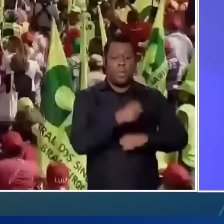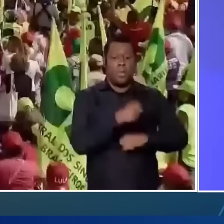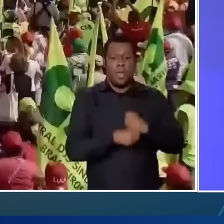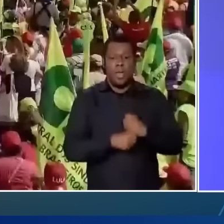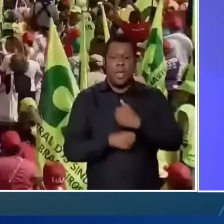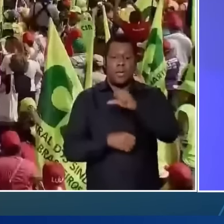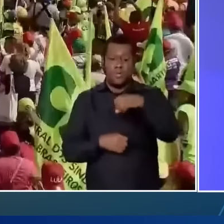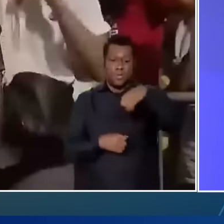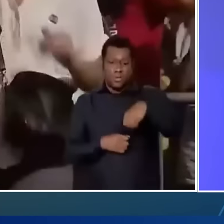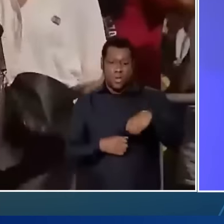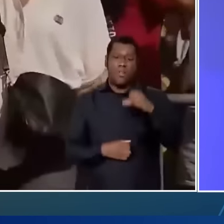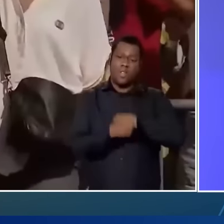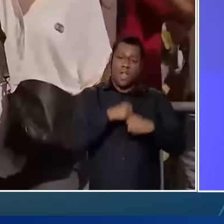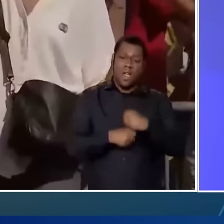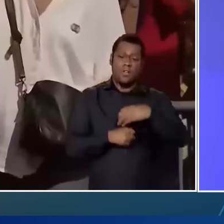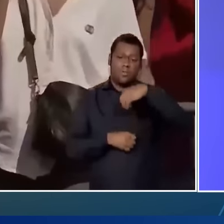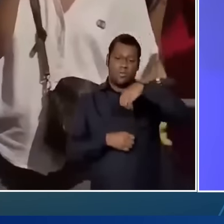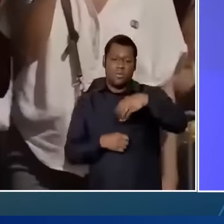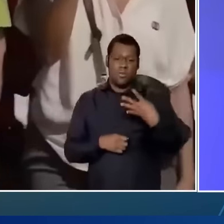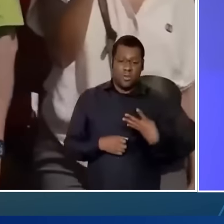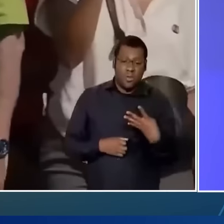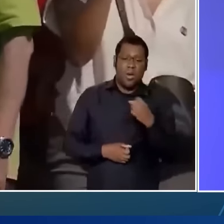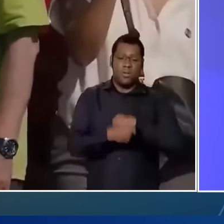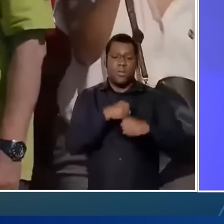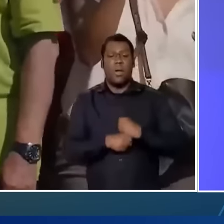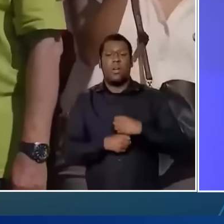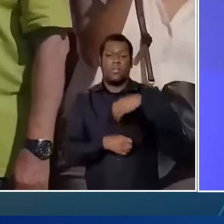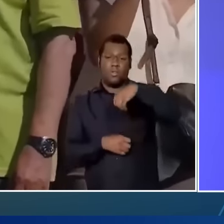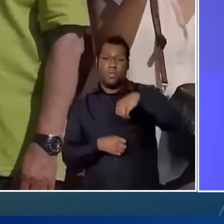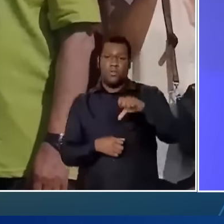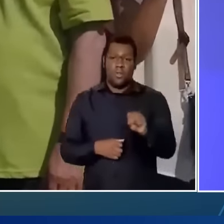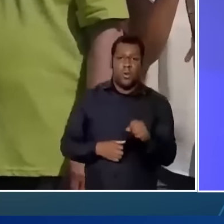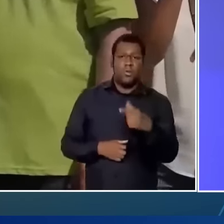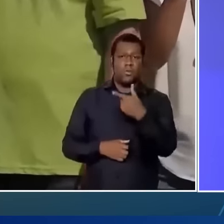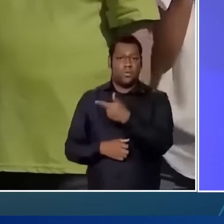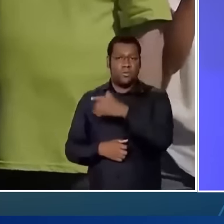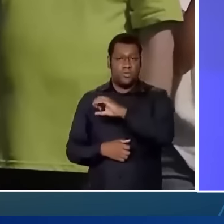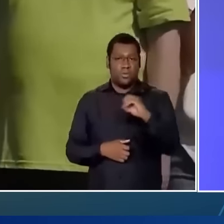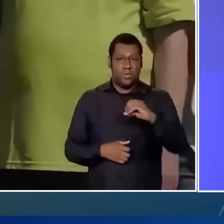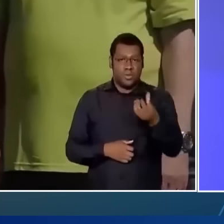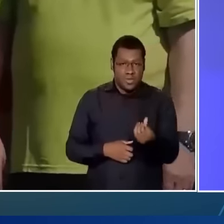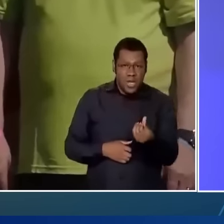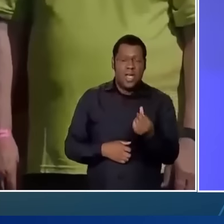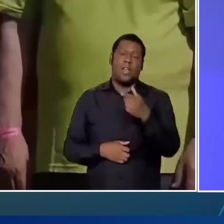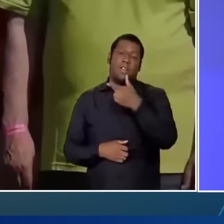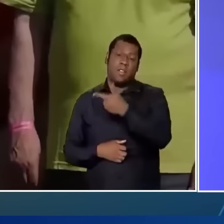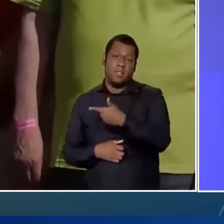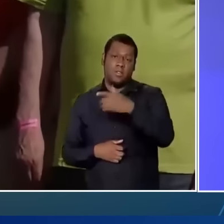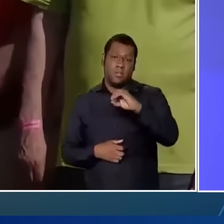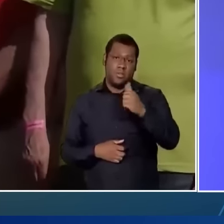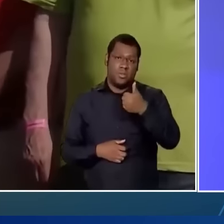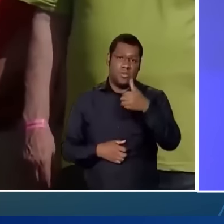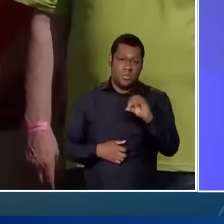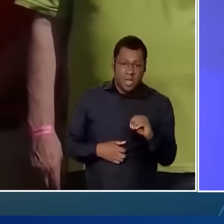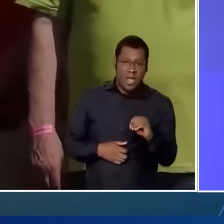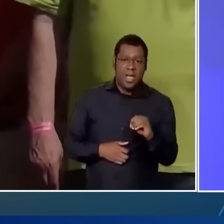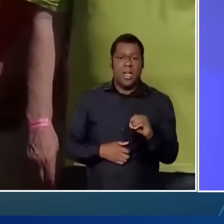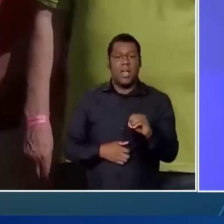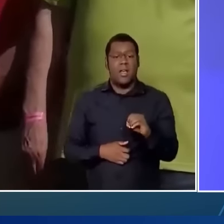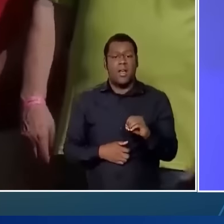em campanha antecipada, a fala dele é inequívoca, ele pede abertamente votos